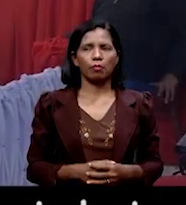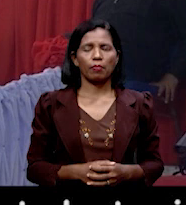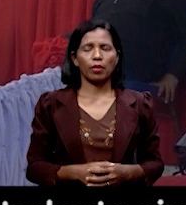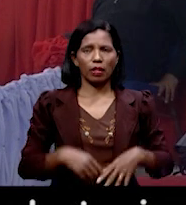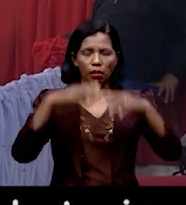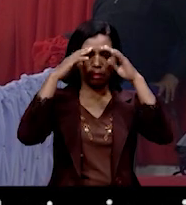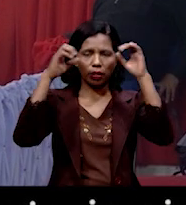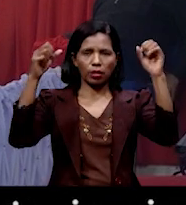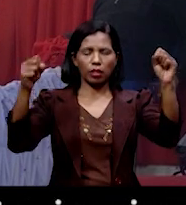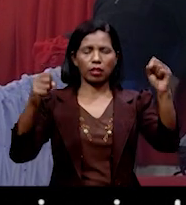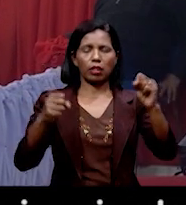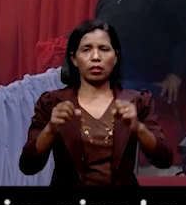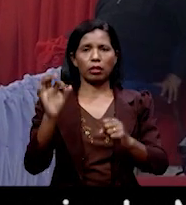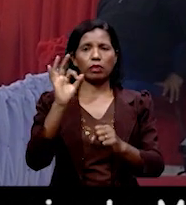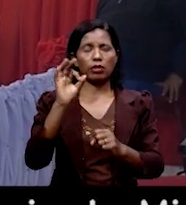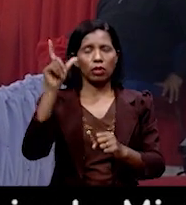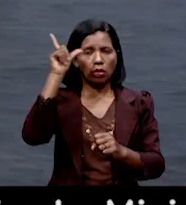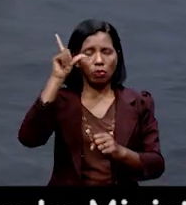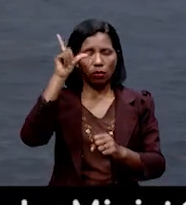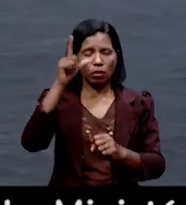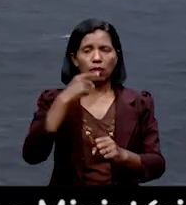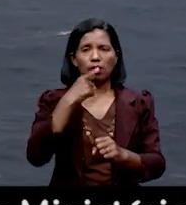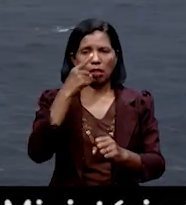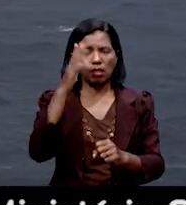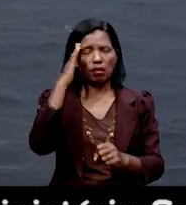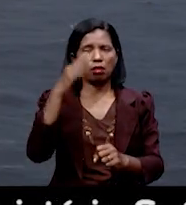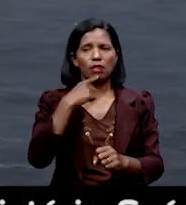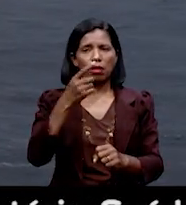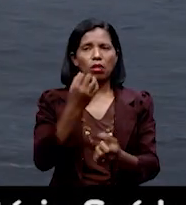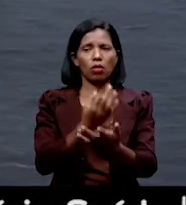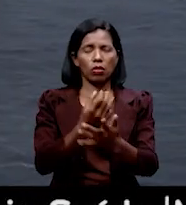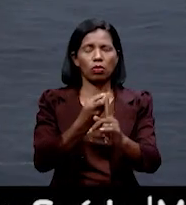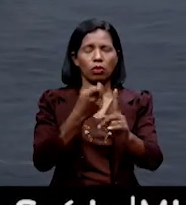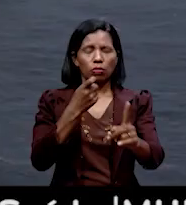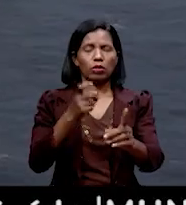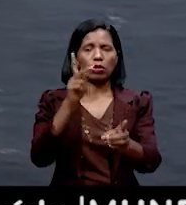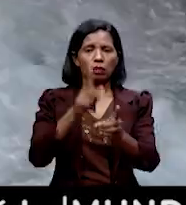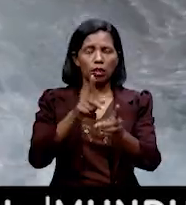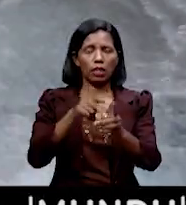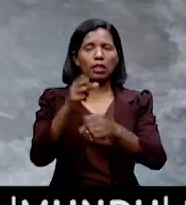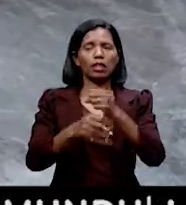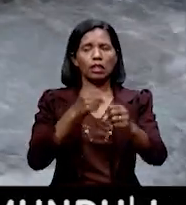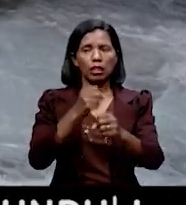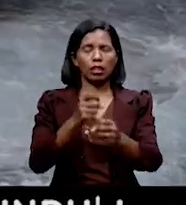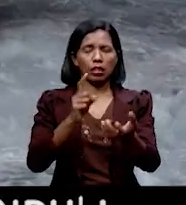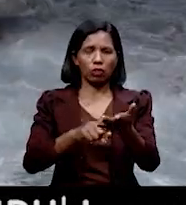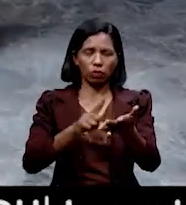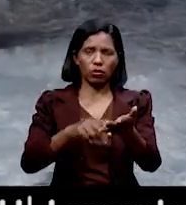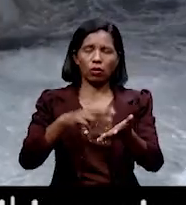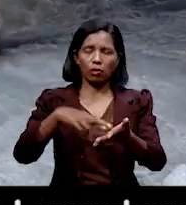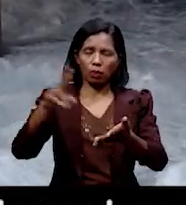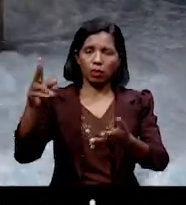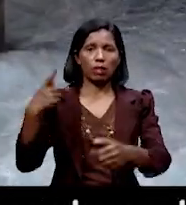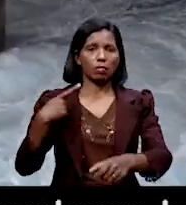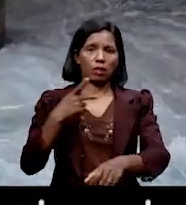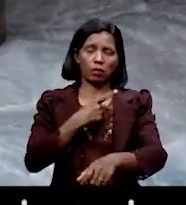Presidente da República Francisco Guterres Luolo considera o sanhusi fundo petrolífero nebe karatinan discuti no aprovado ia Parlamento